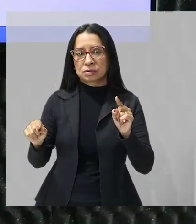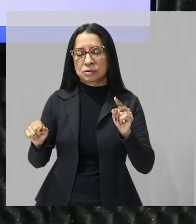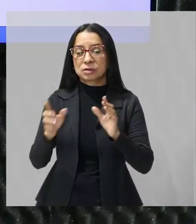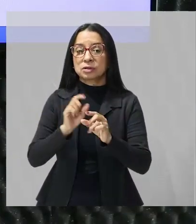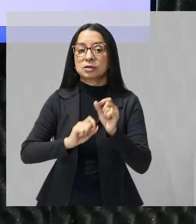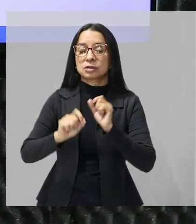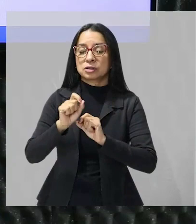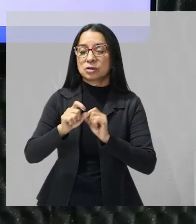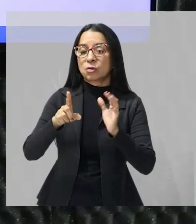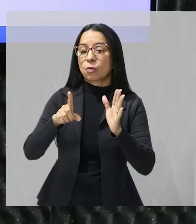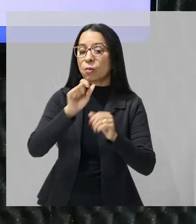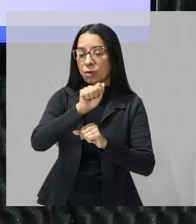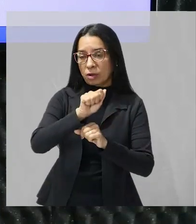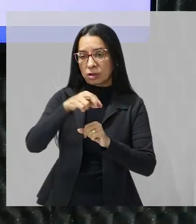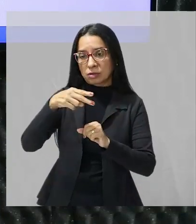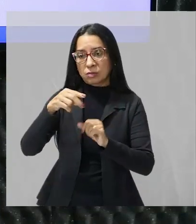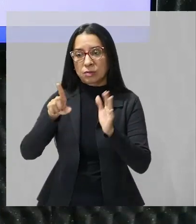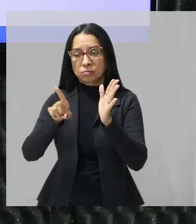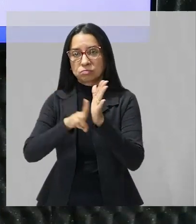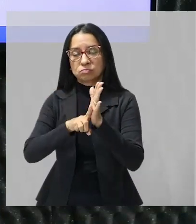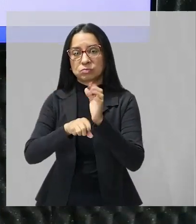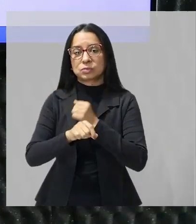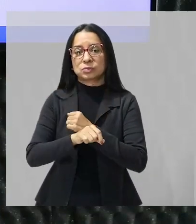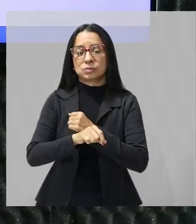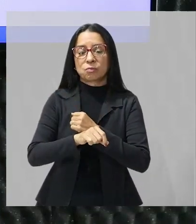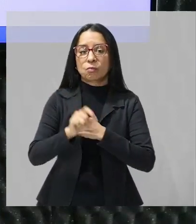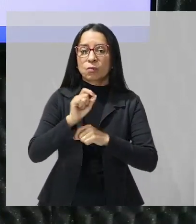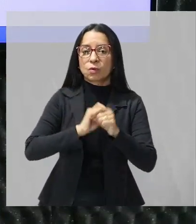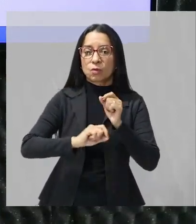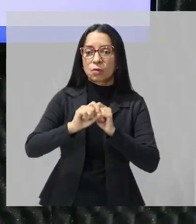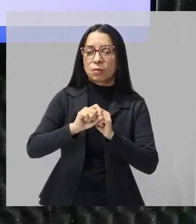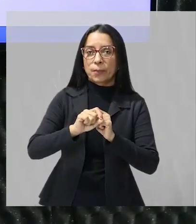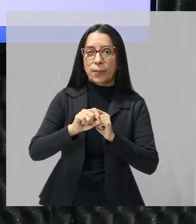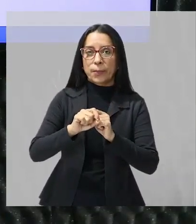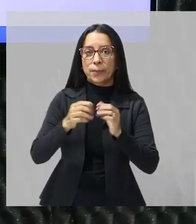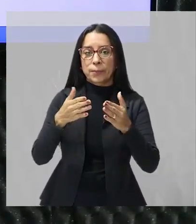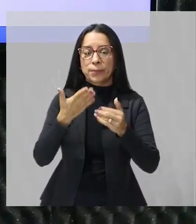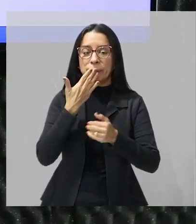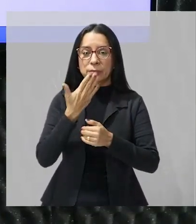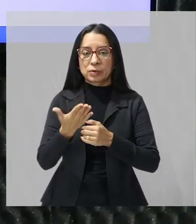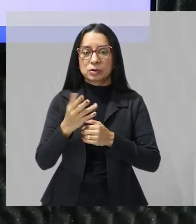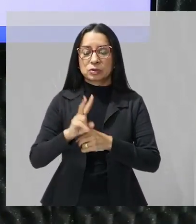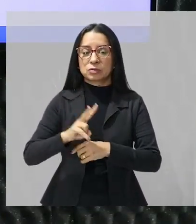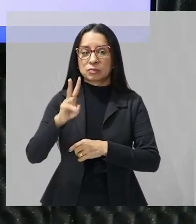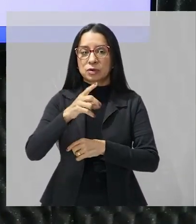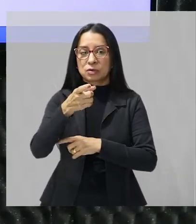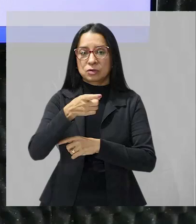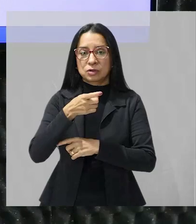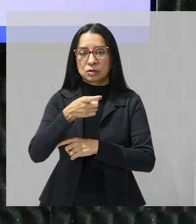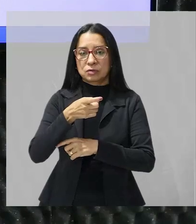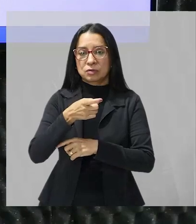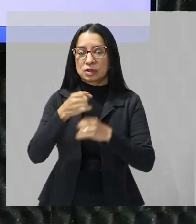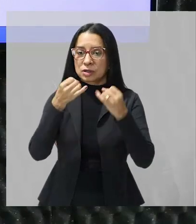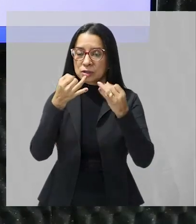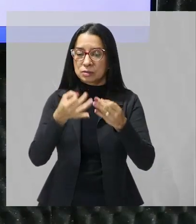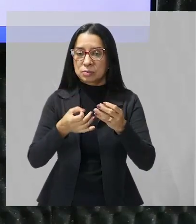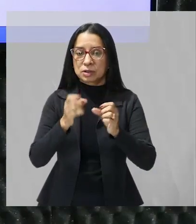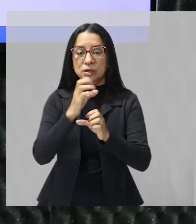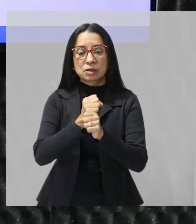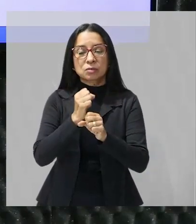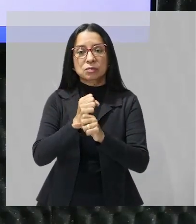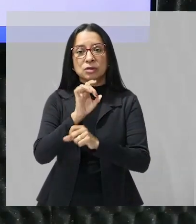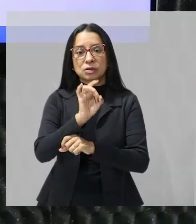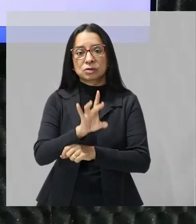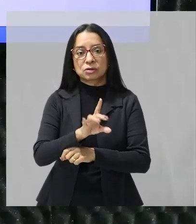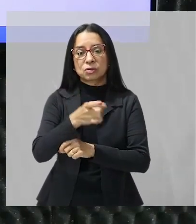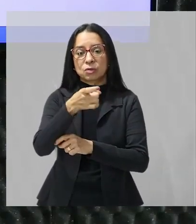E aí, como ele já está pedindo o valor de x, justifica tu calcular apenas